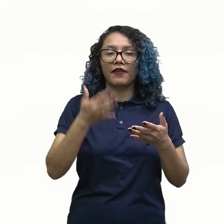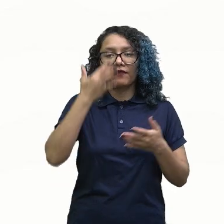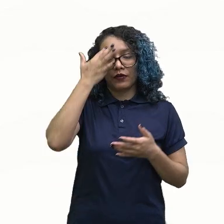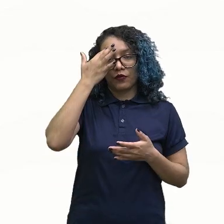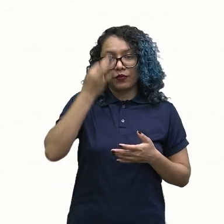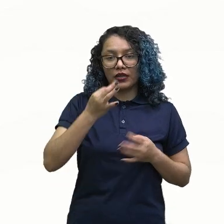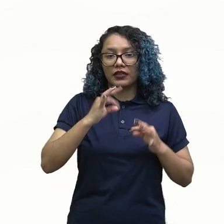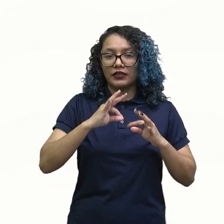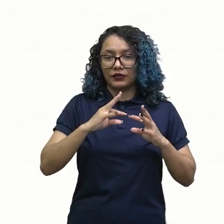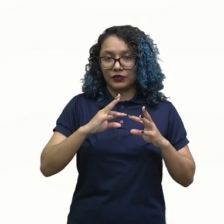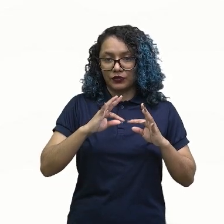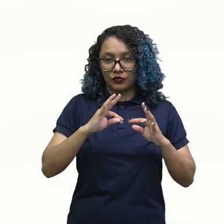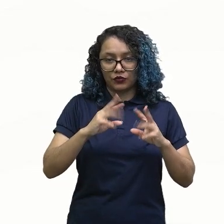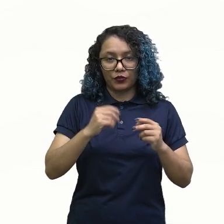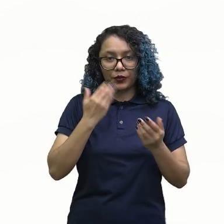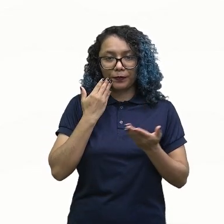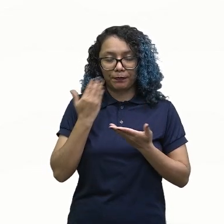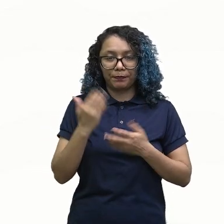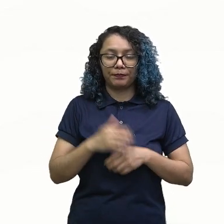esses resíduos.